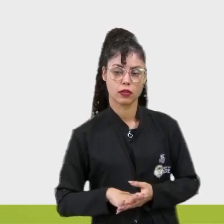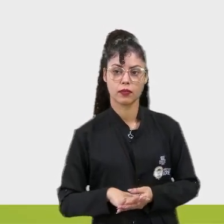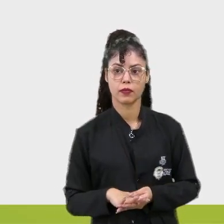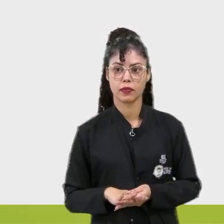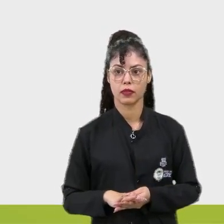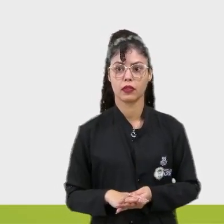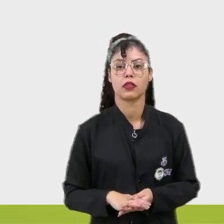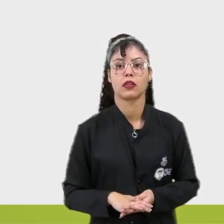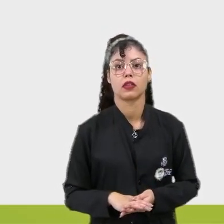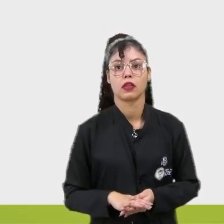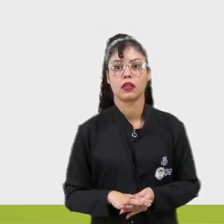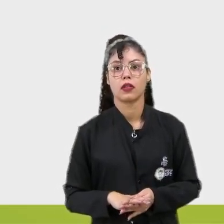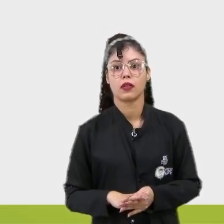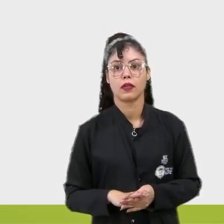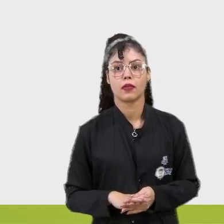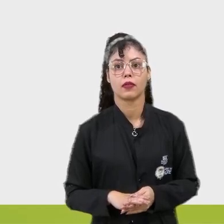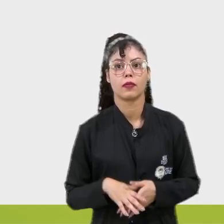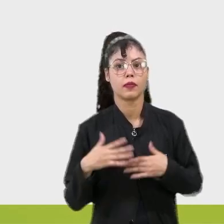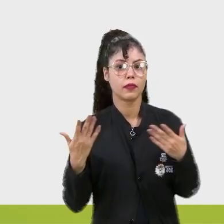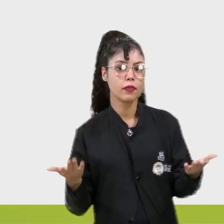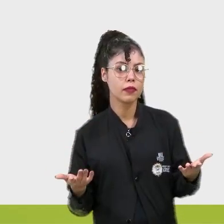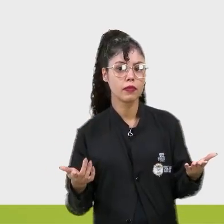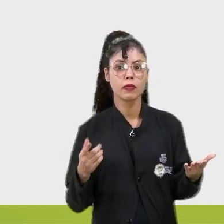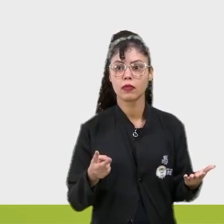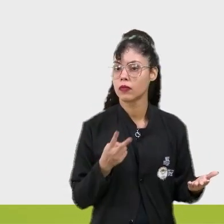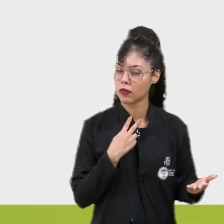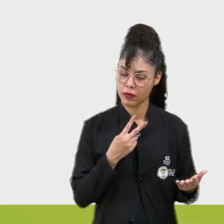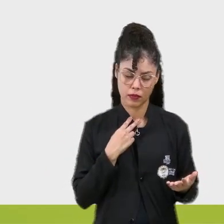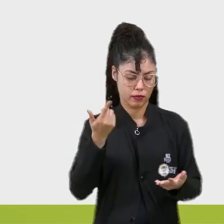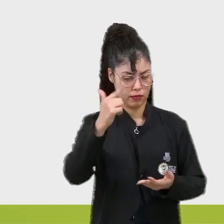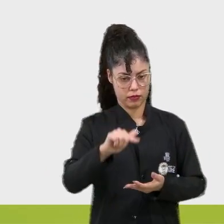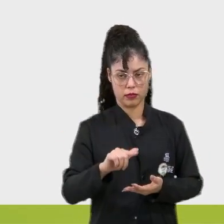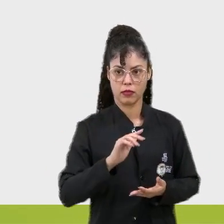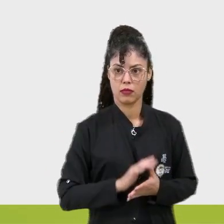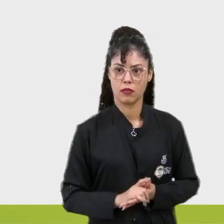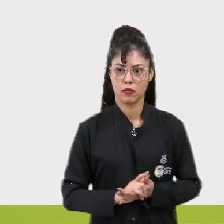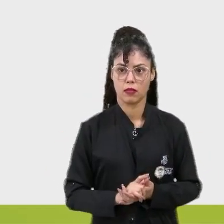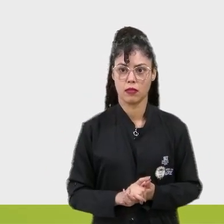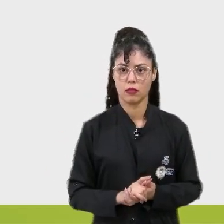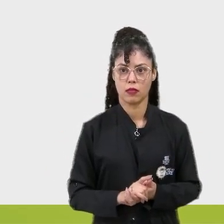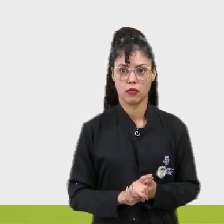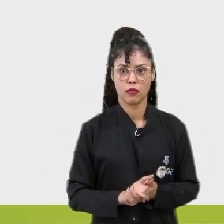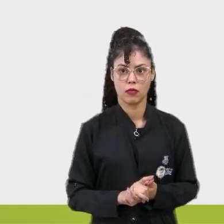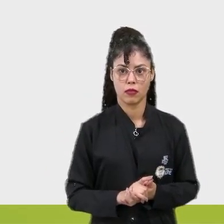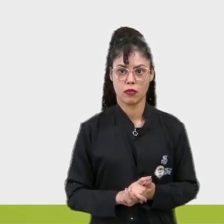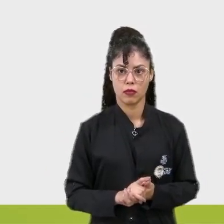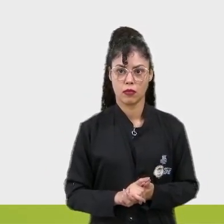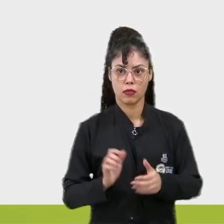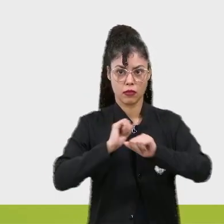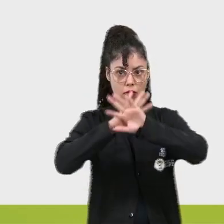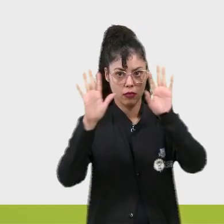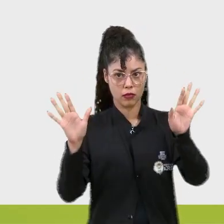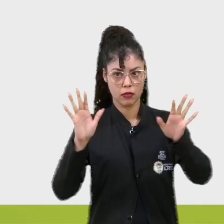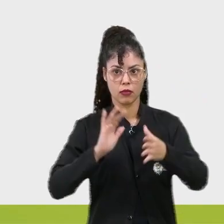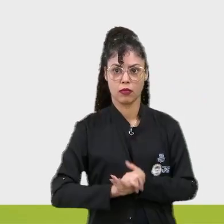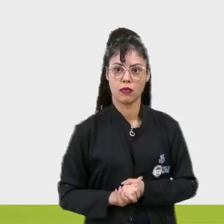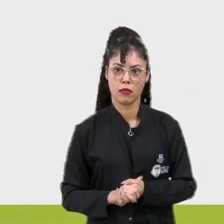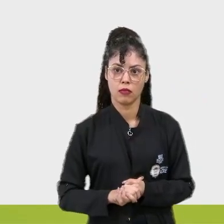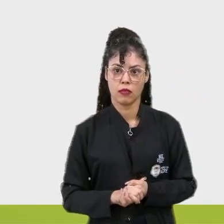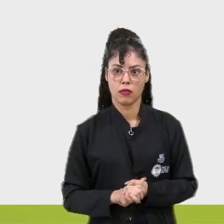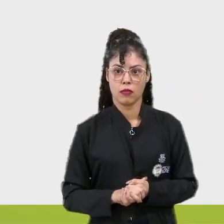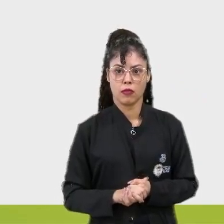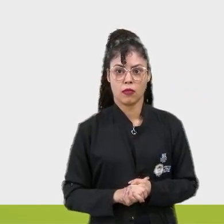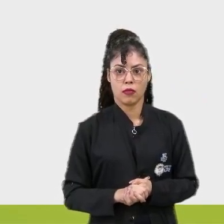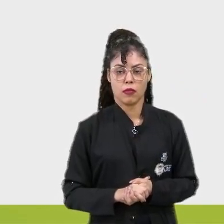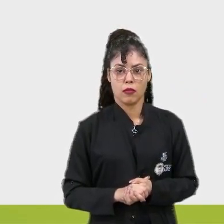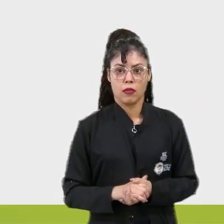Gírias, vocabulários imprecisos, então isso não faz parte da linguagem dissertativa. Temos que ter clareza,